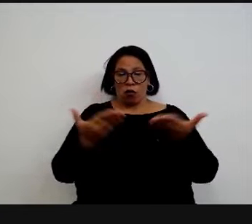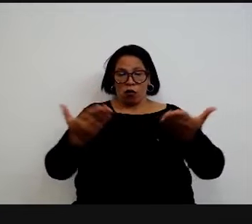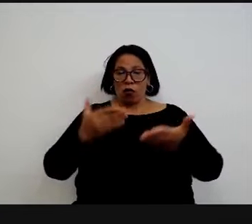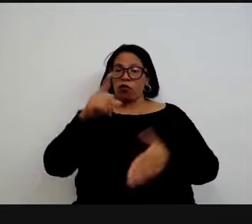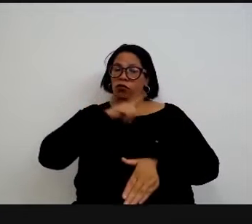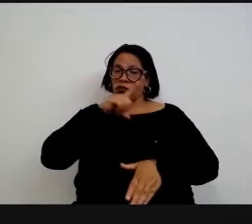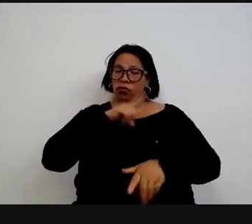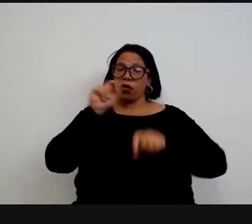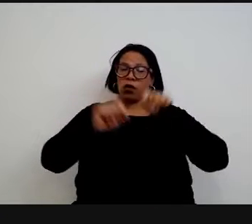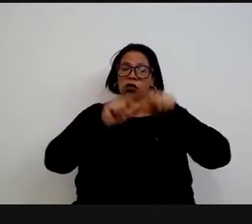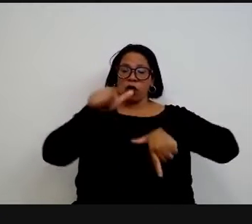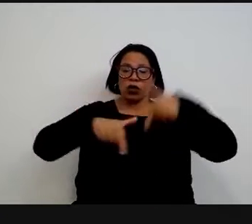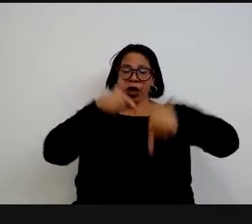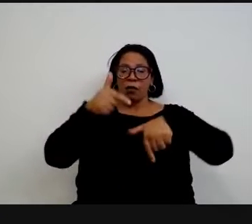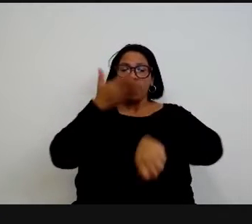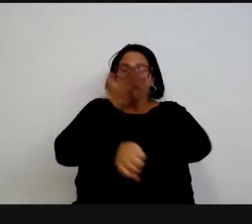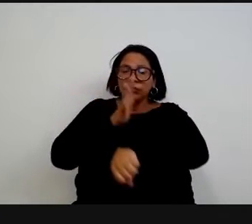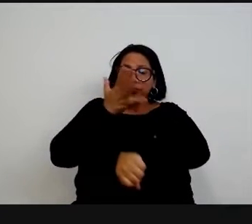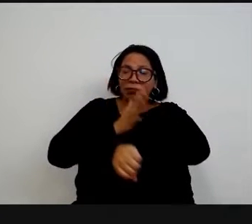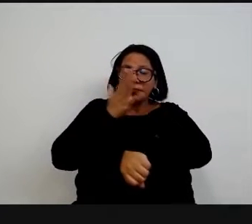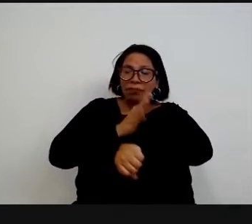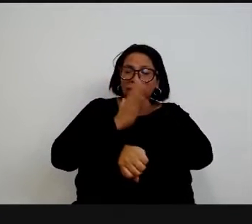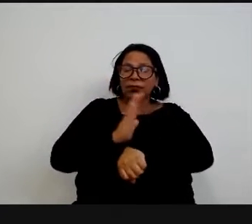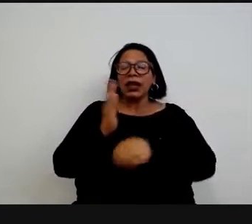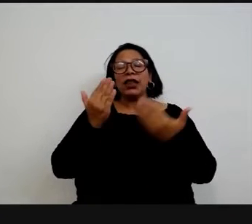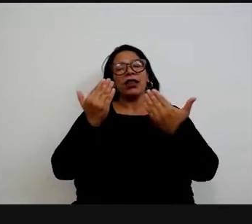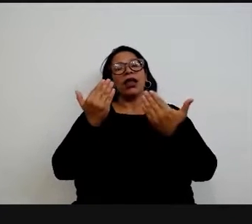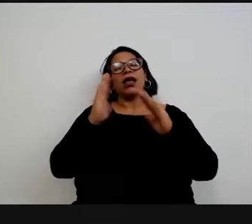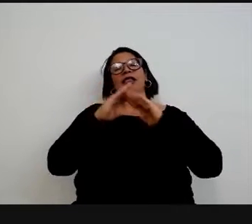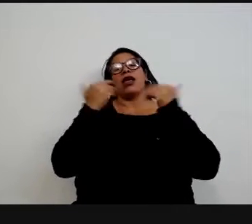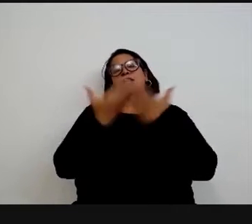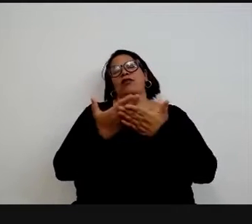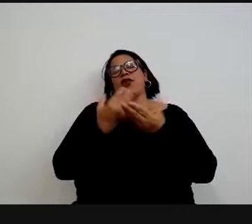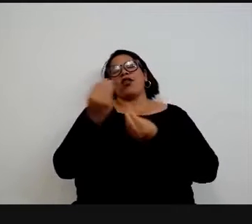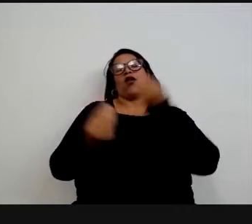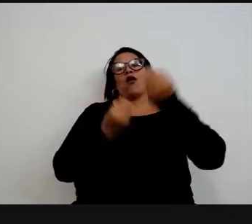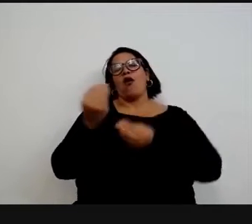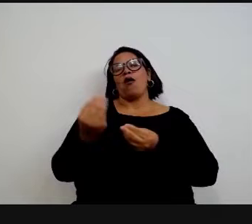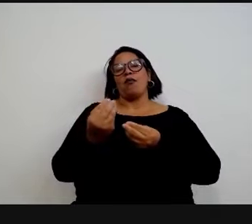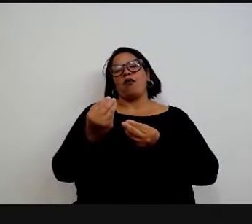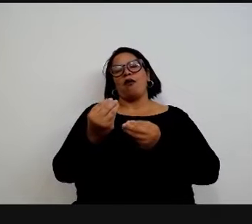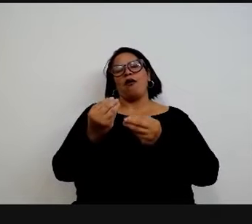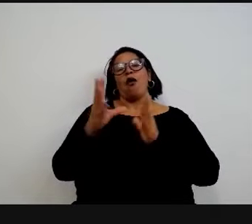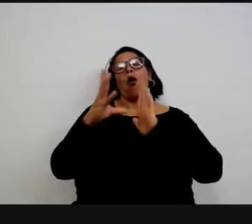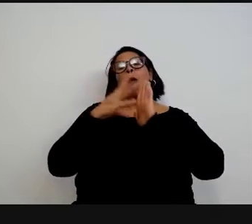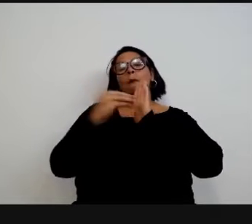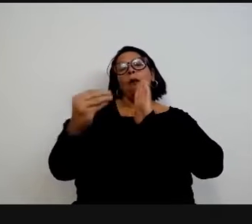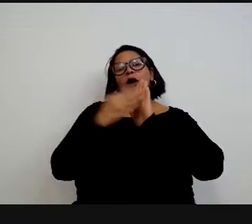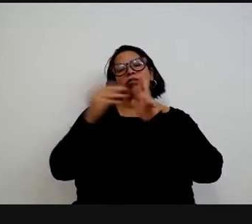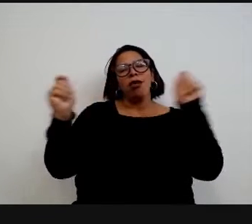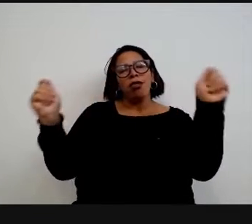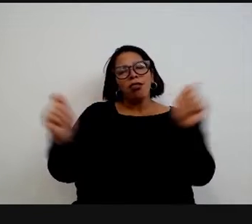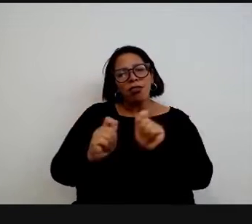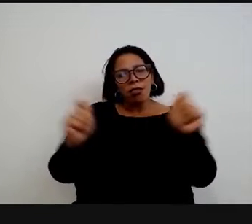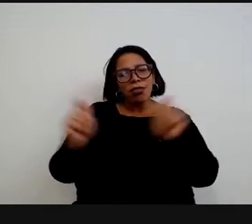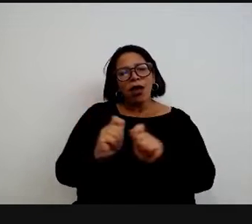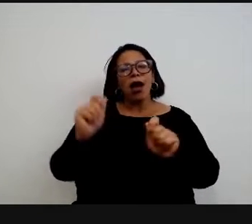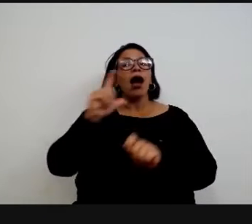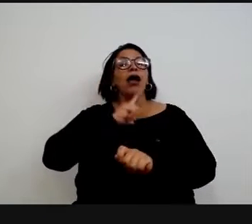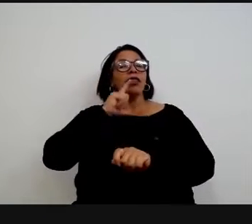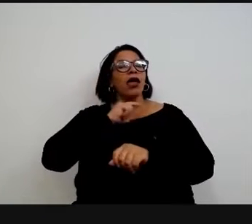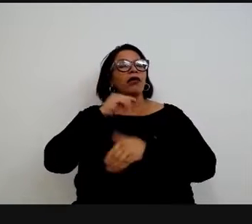tem as nossas ações de capacitação na escola planejadas a partir do modelo de competências. Quer dizer, a gente teve